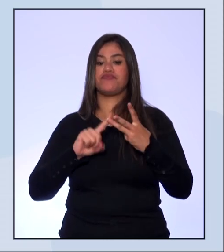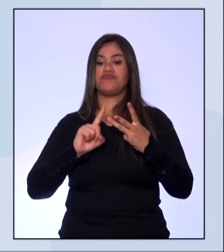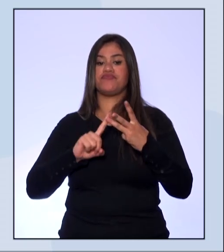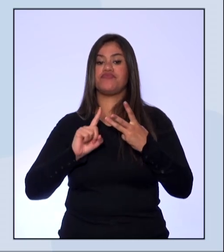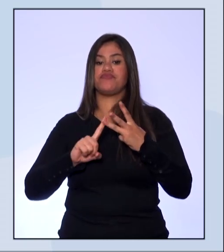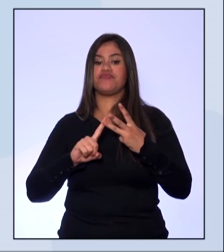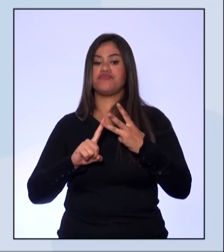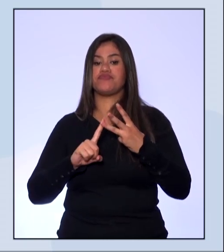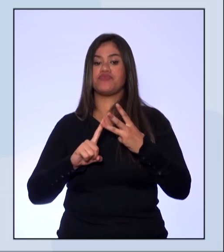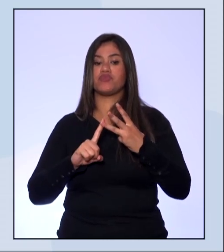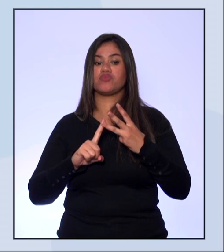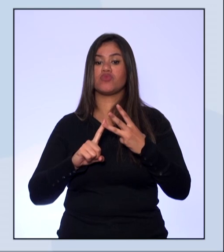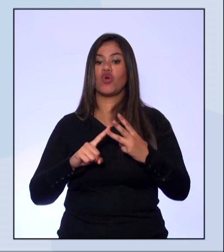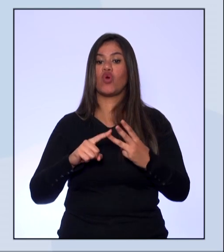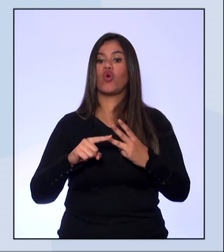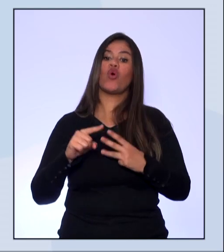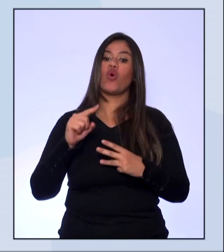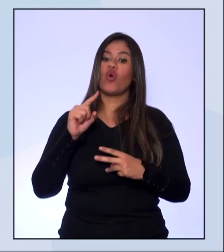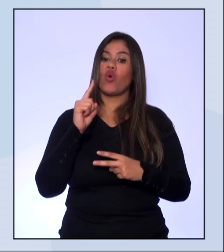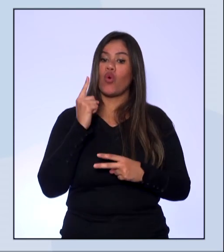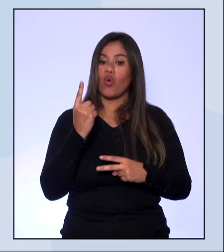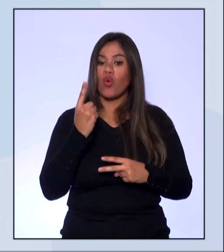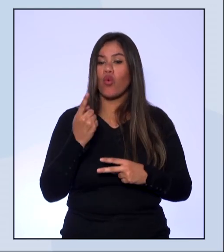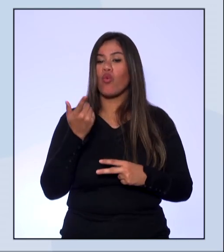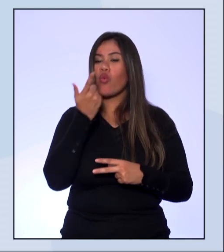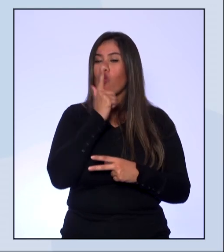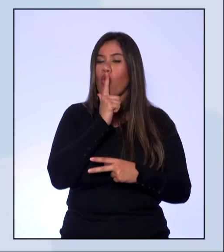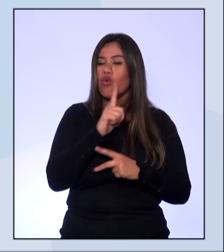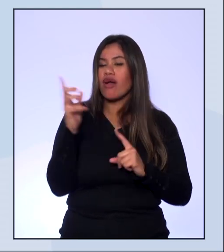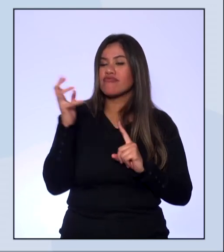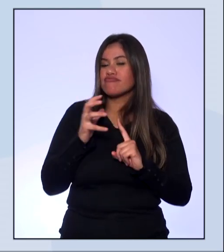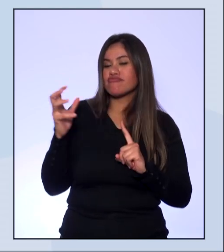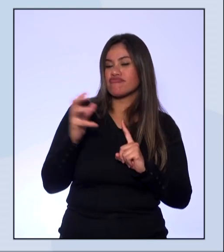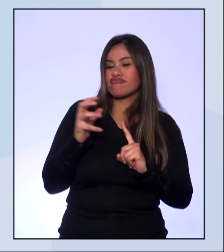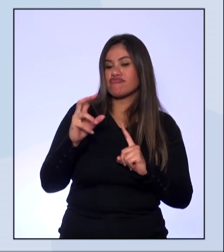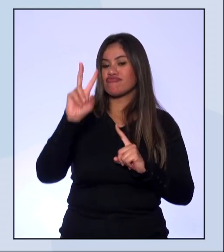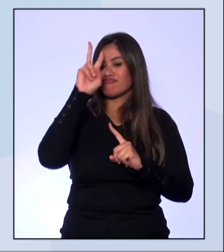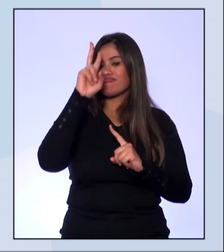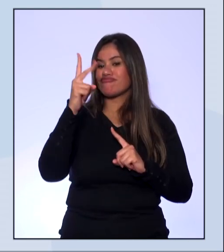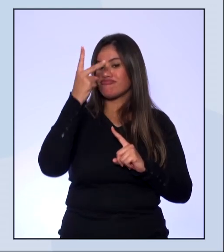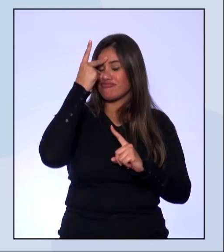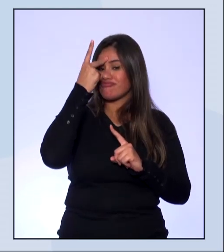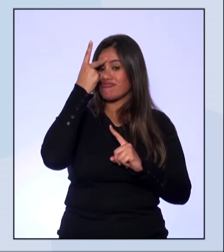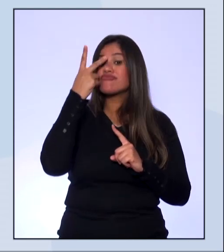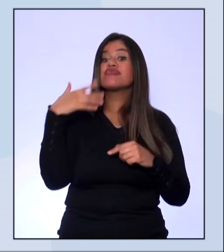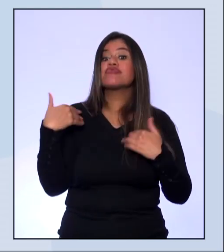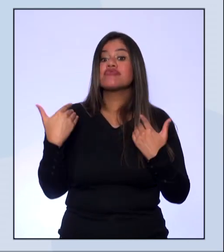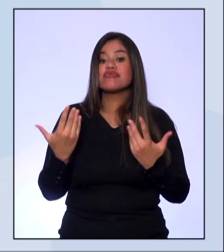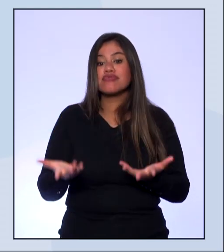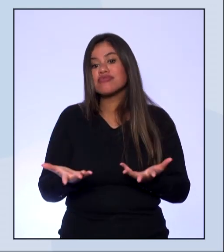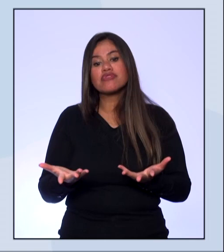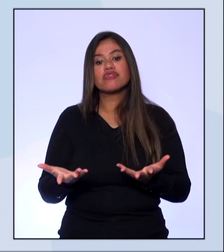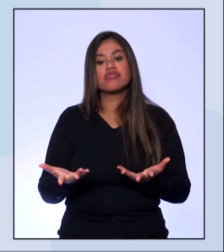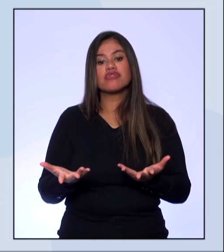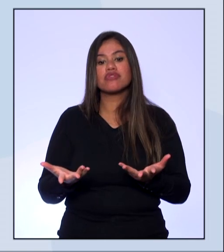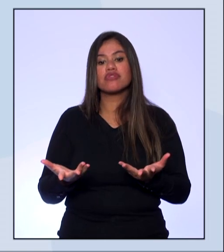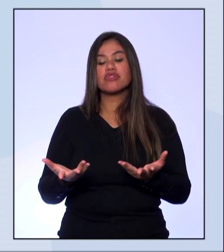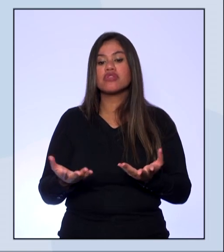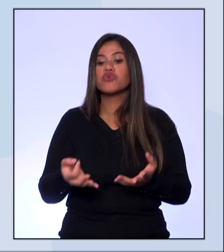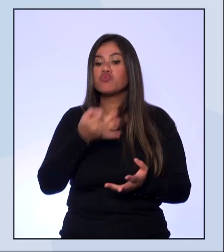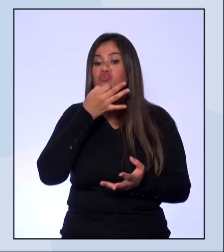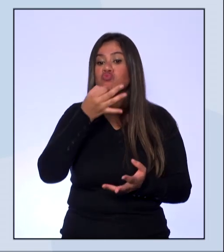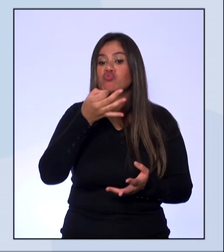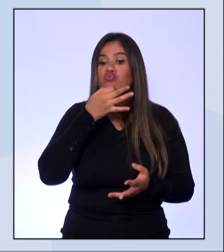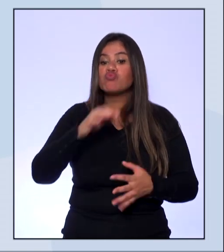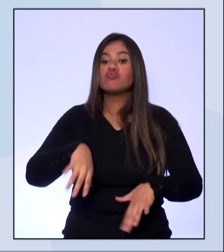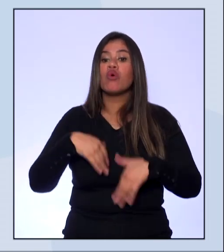das personagens se valem de um argumento para tentar convencer a outra do seu ponto de vista. Que ponto de vista